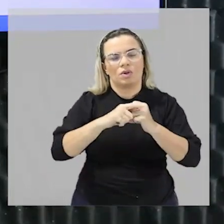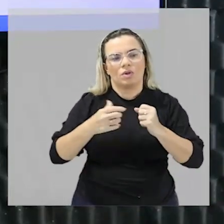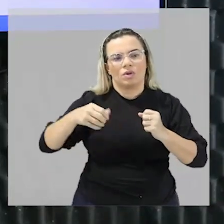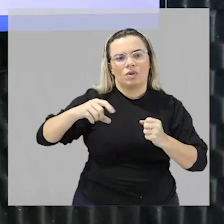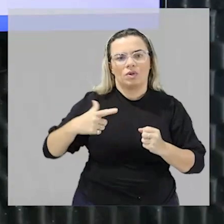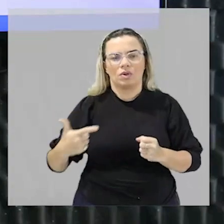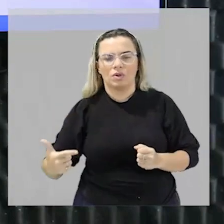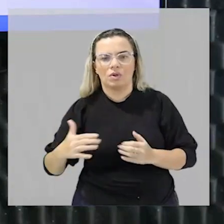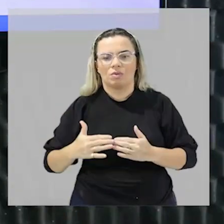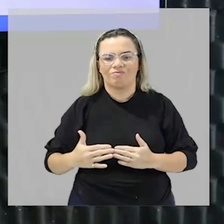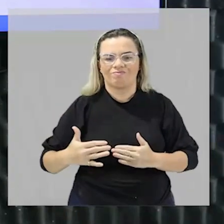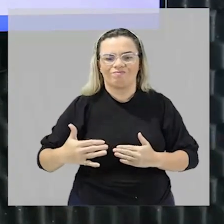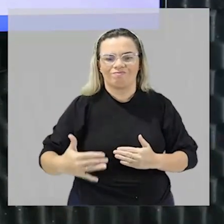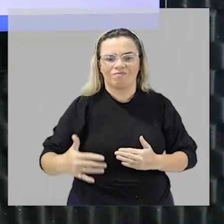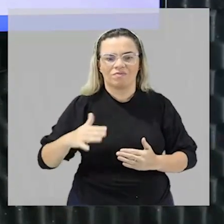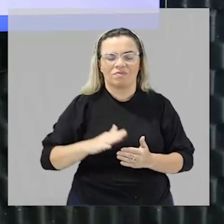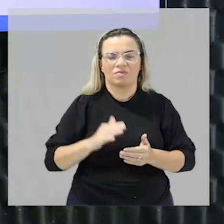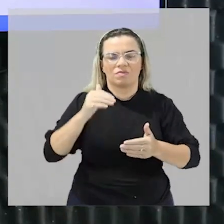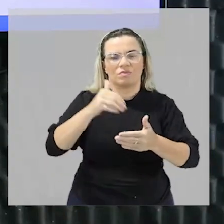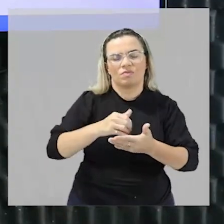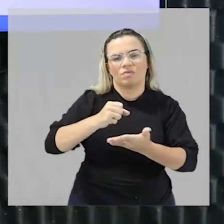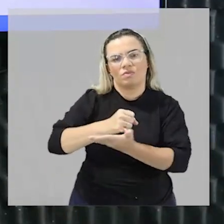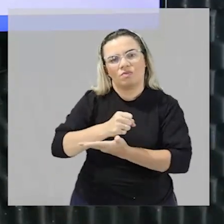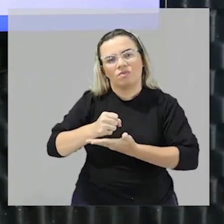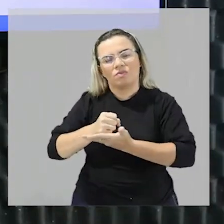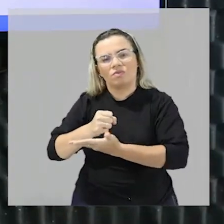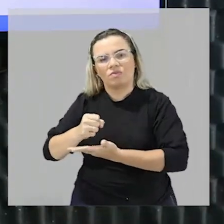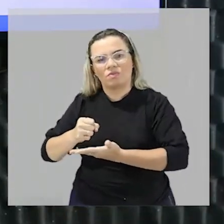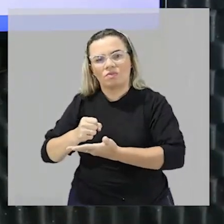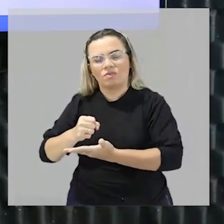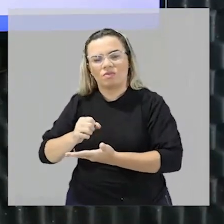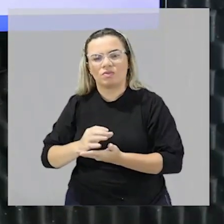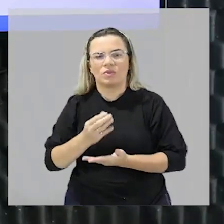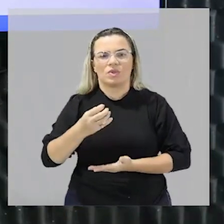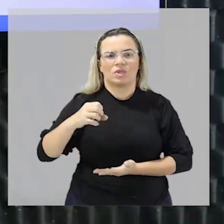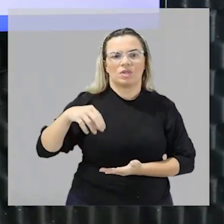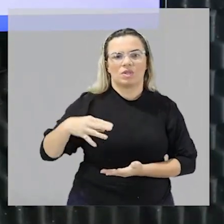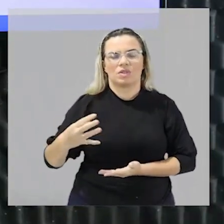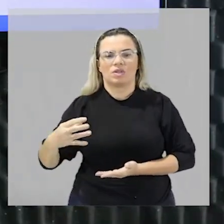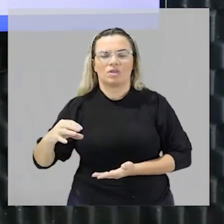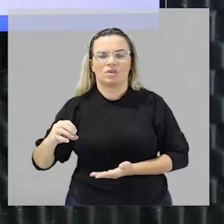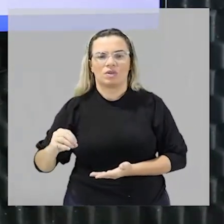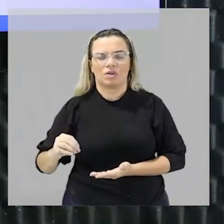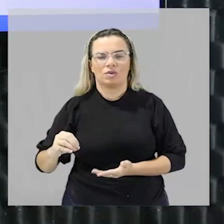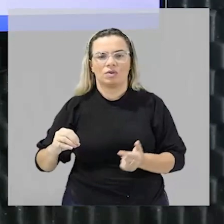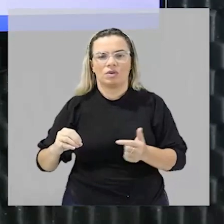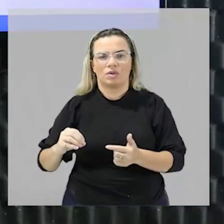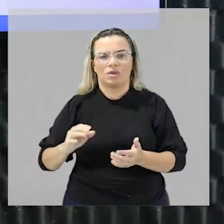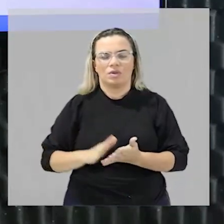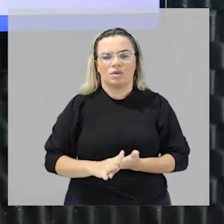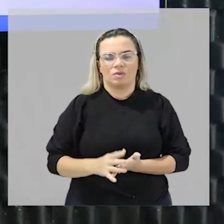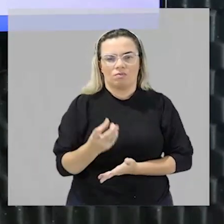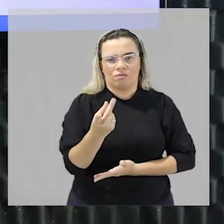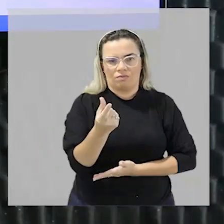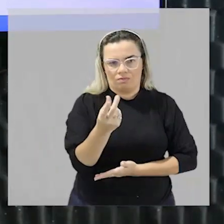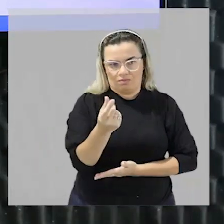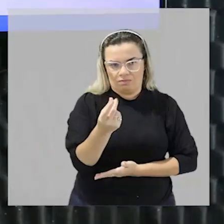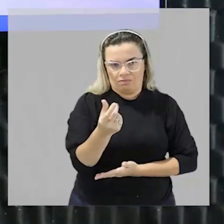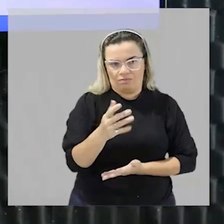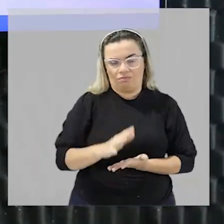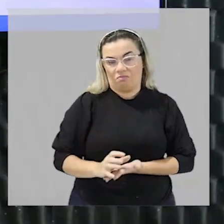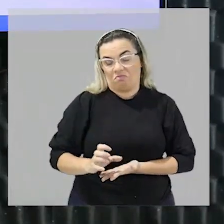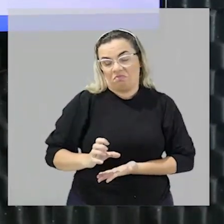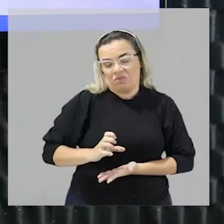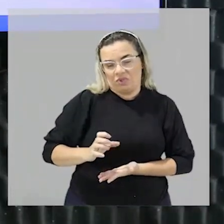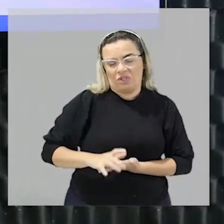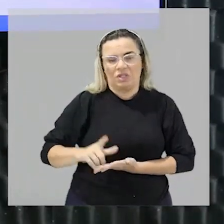o processo eleitoral brasileiro é baseado no voto censitário, que é o voto baseado na renda em dinheiro. Você